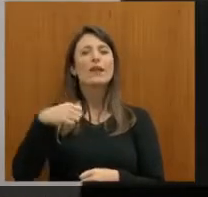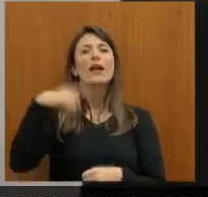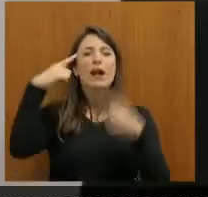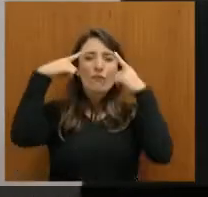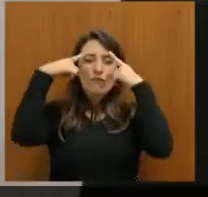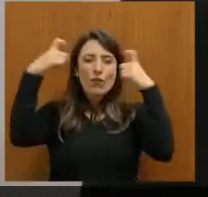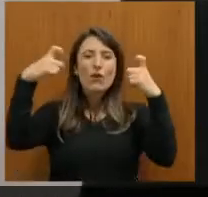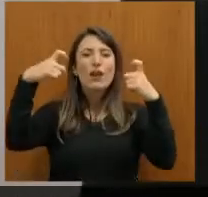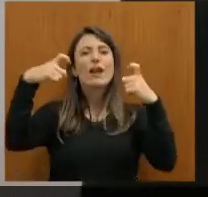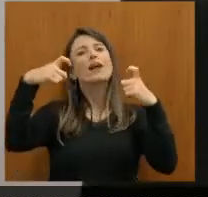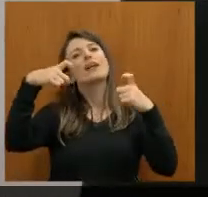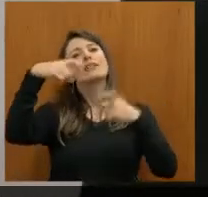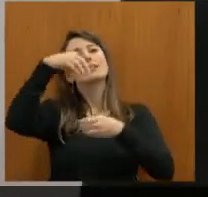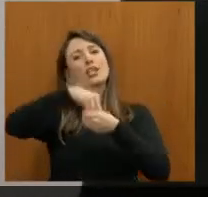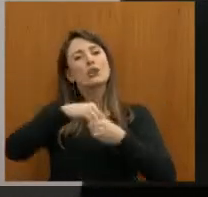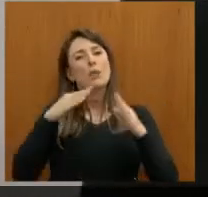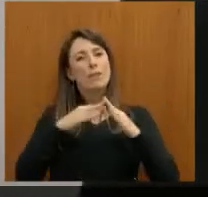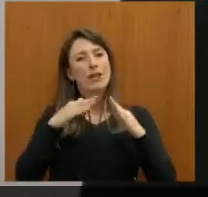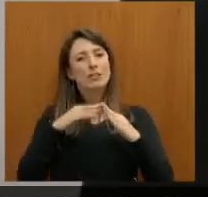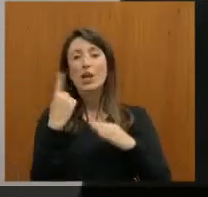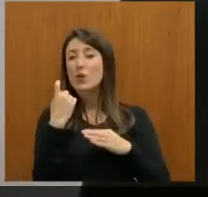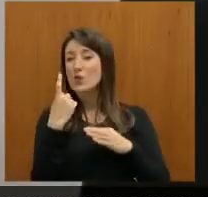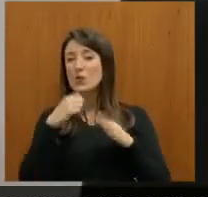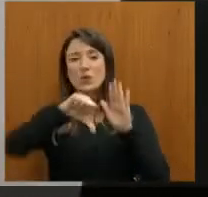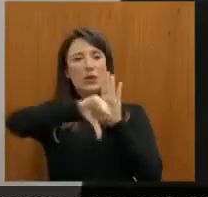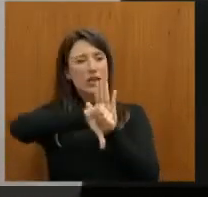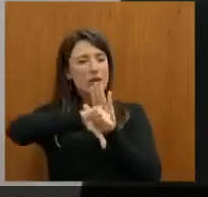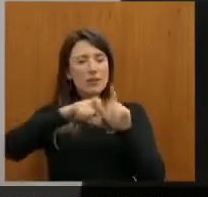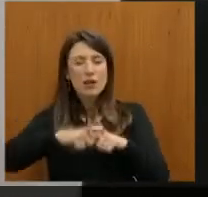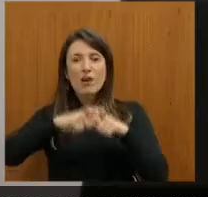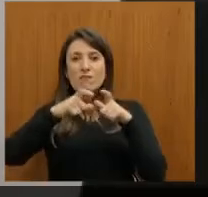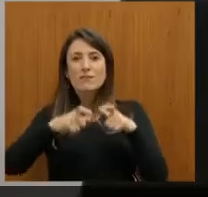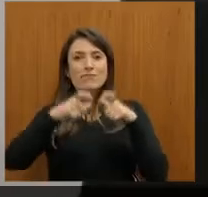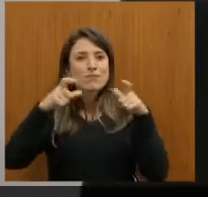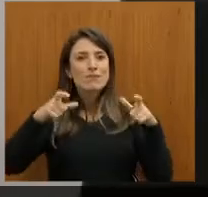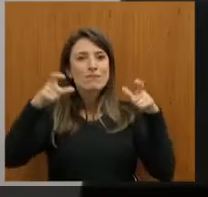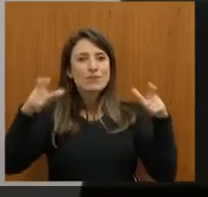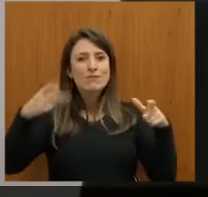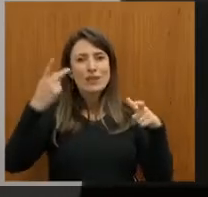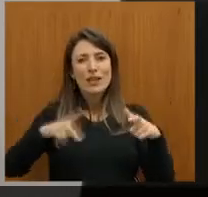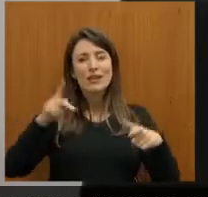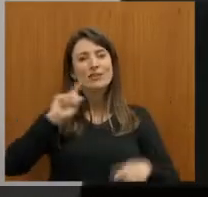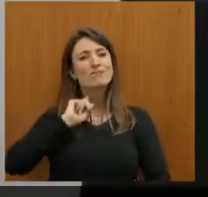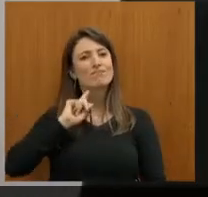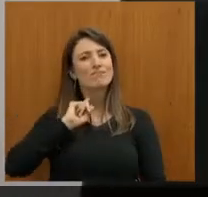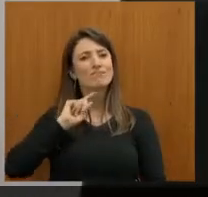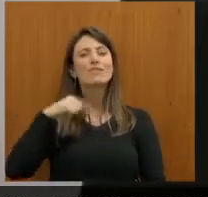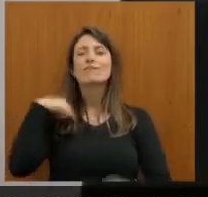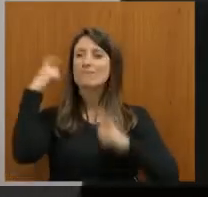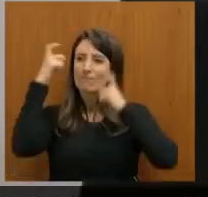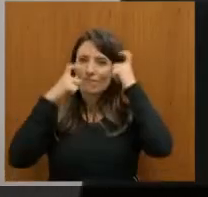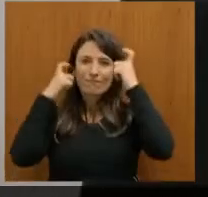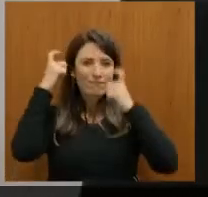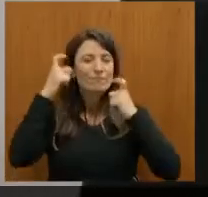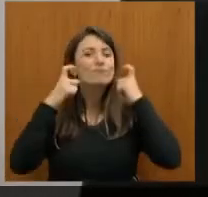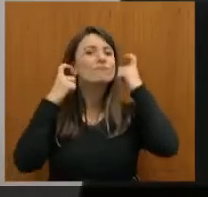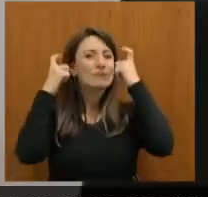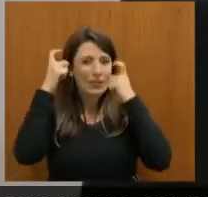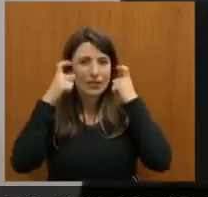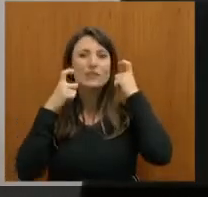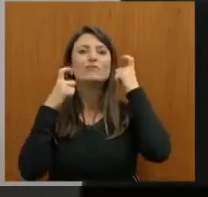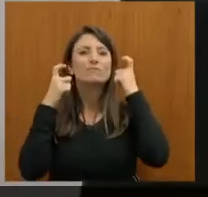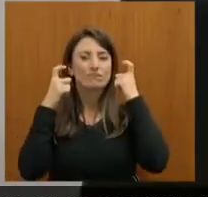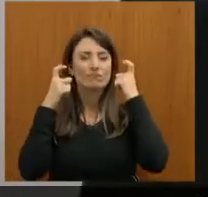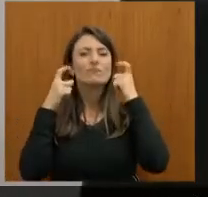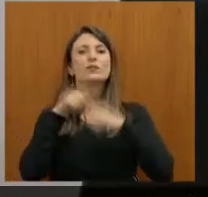único crime que cresceu no estado e isso nos preocupa muito e nós sabemos que